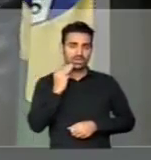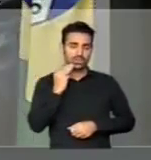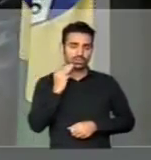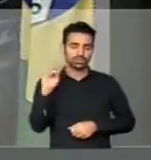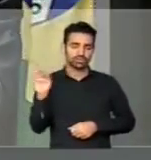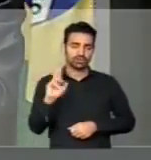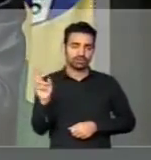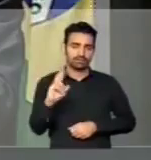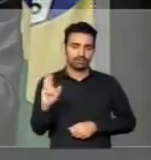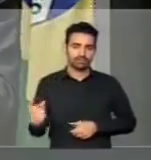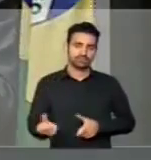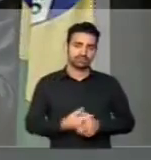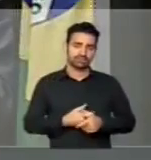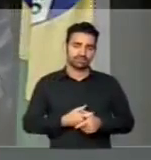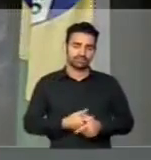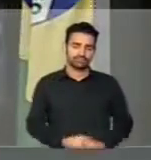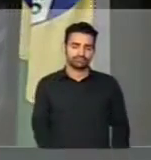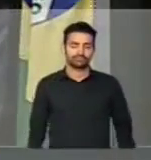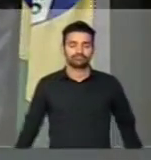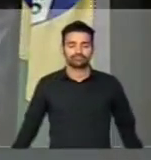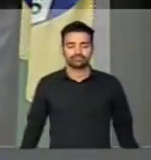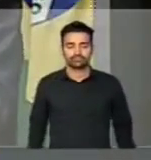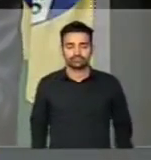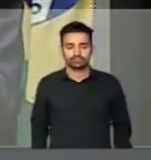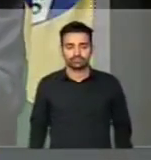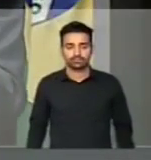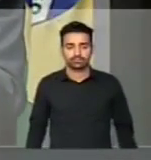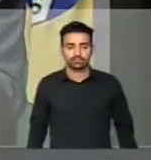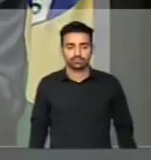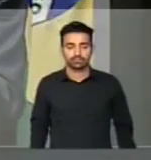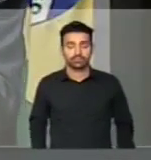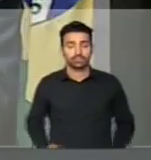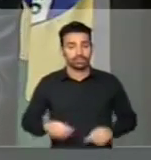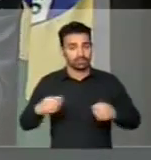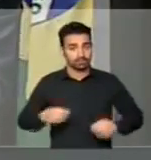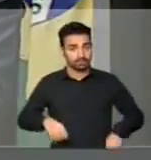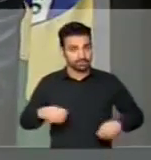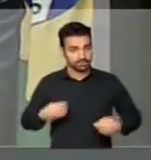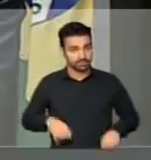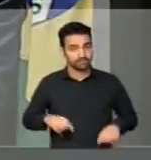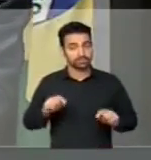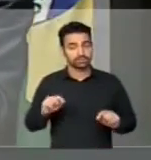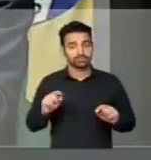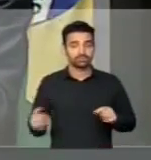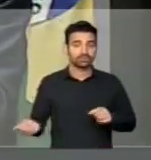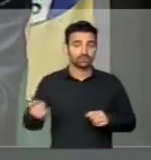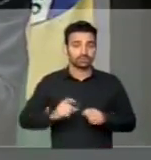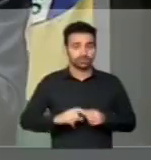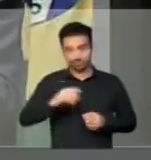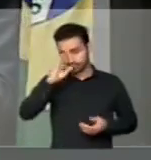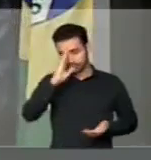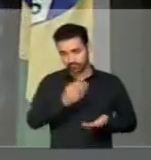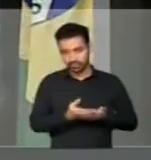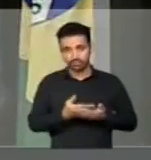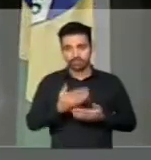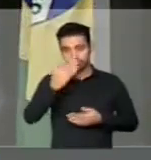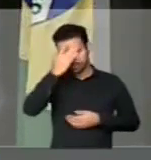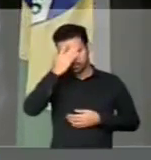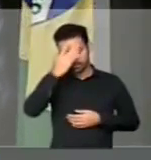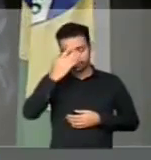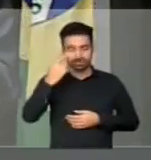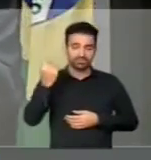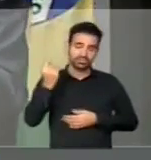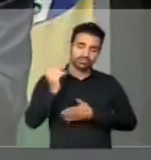de reais de rombo. É preciso restaurar a confiança para que os